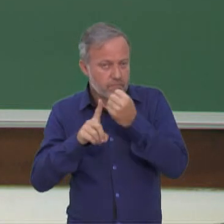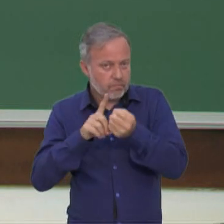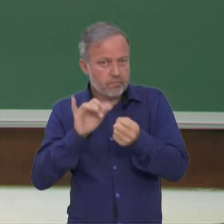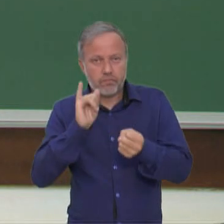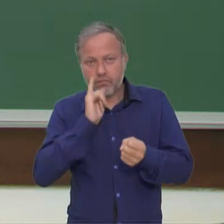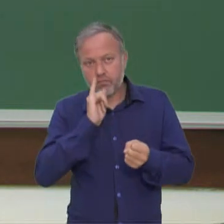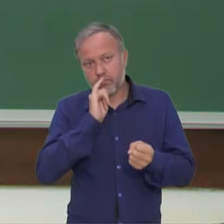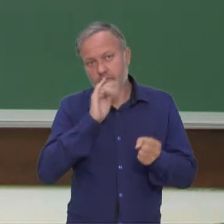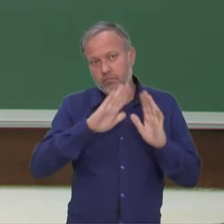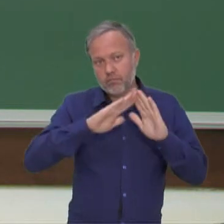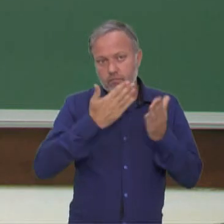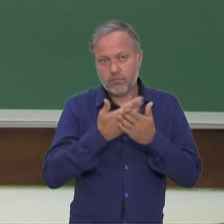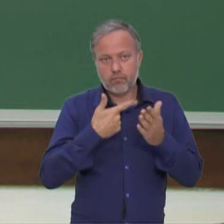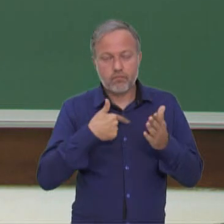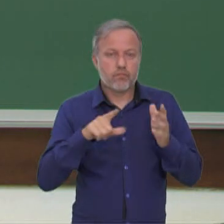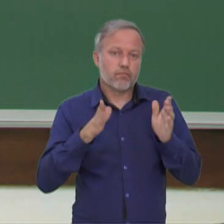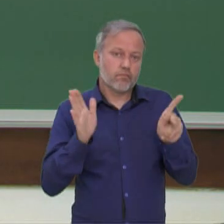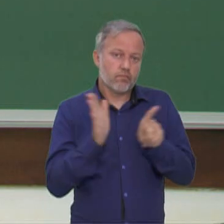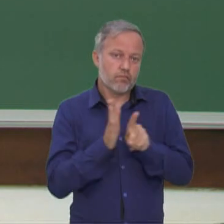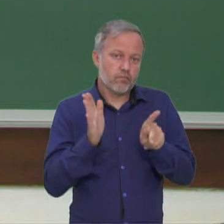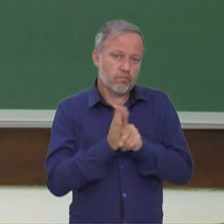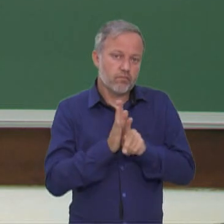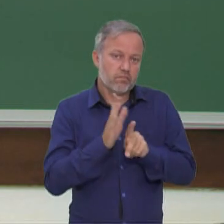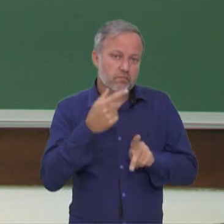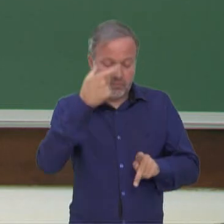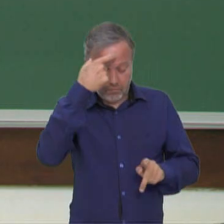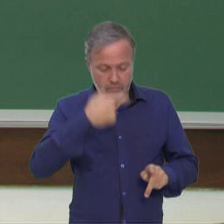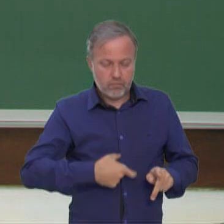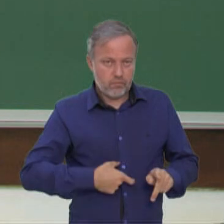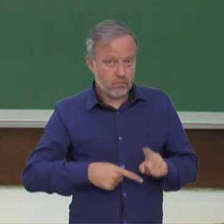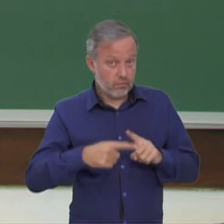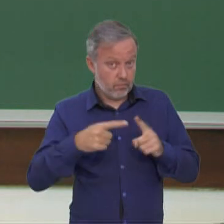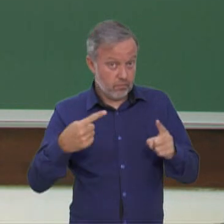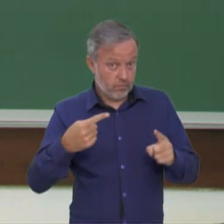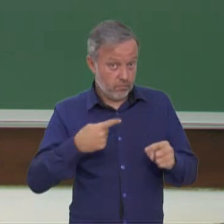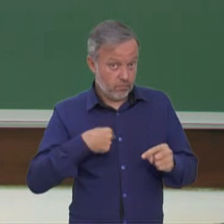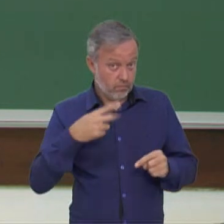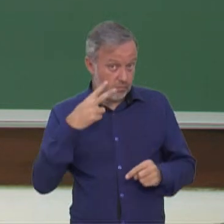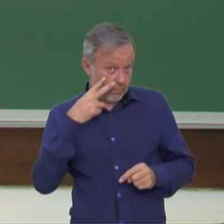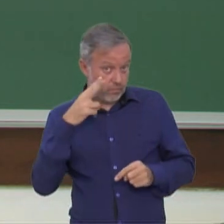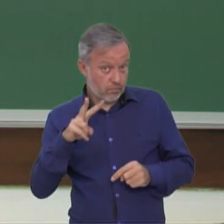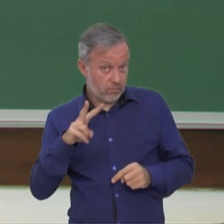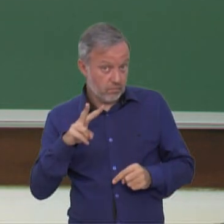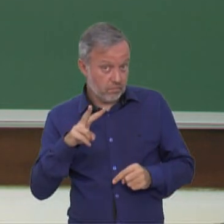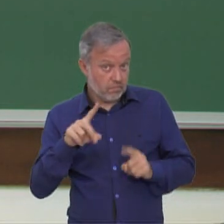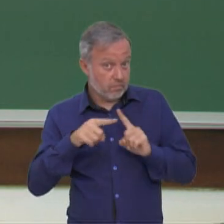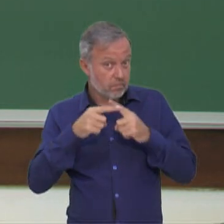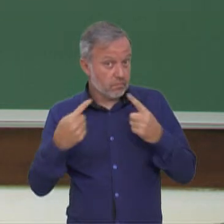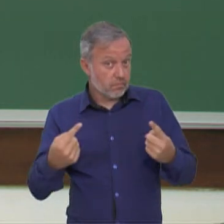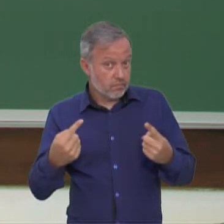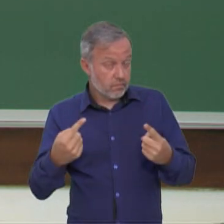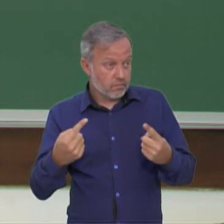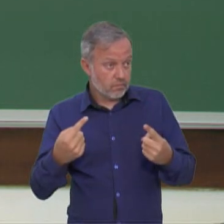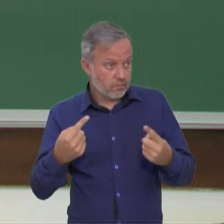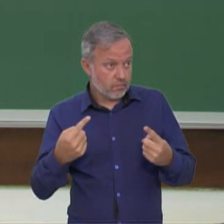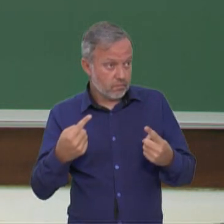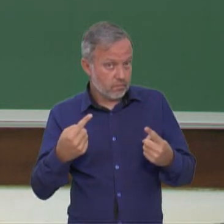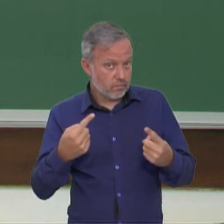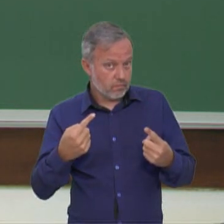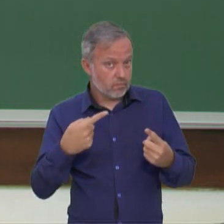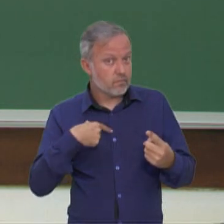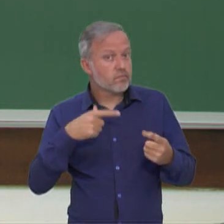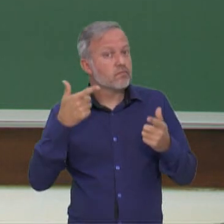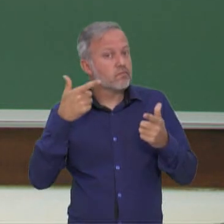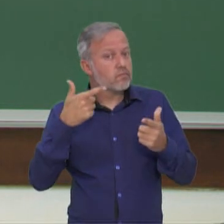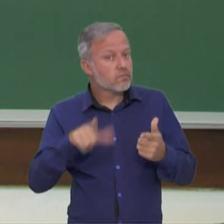próprias biografias, né? E nós nem somos tão gênios assim, né? Mas é óbvio, dá pra gente